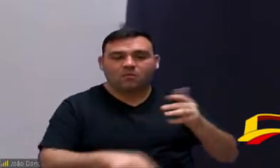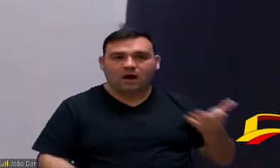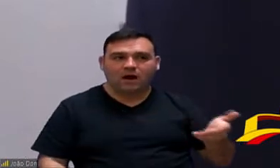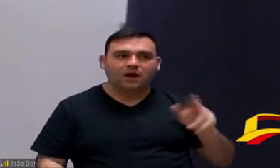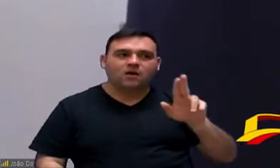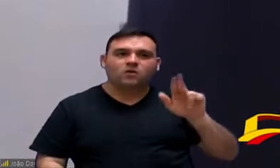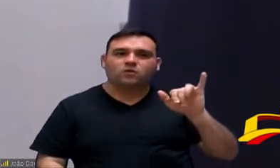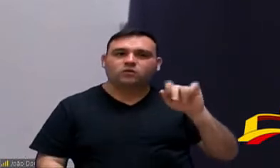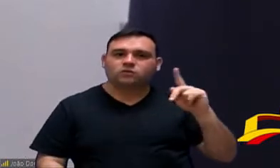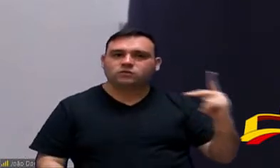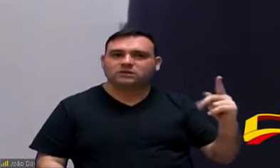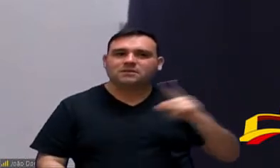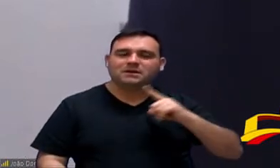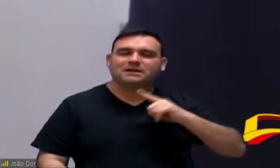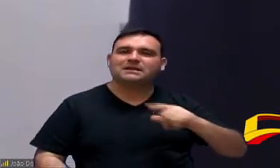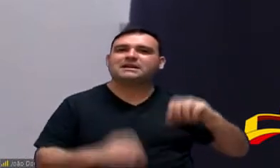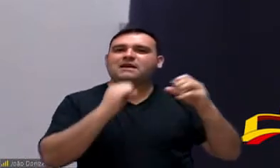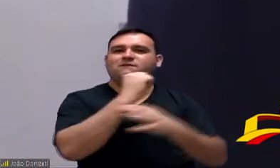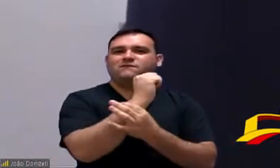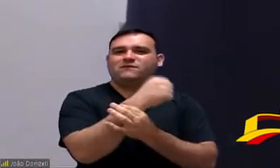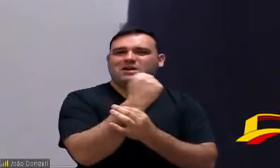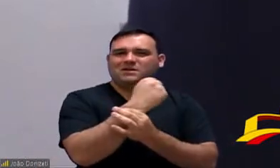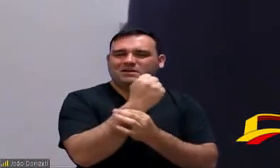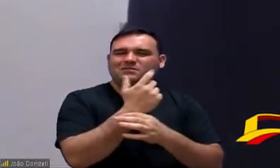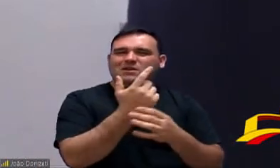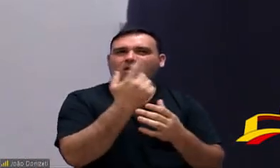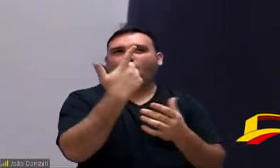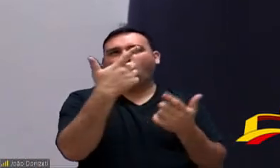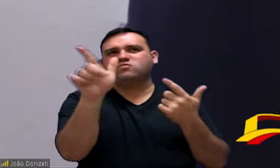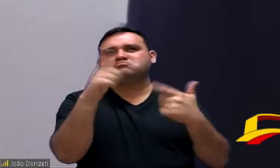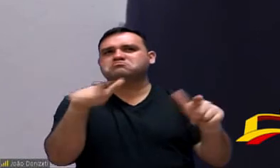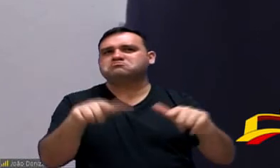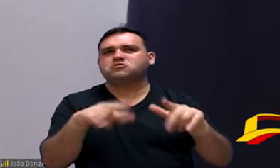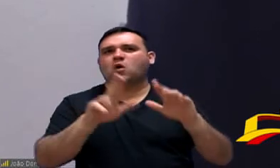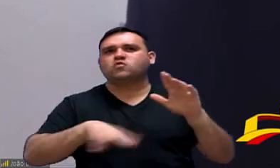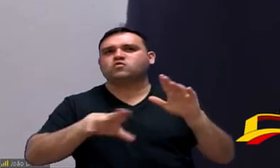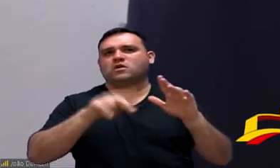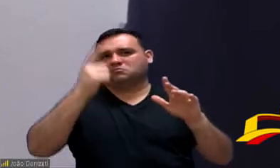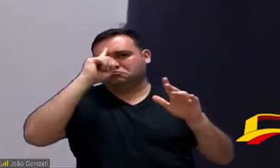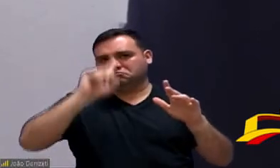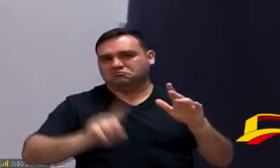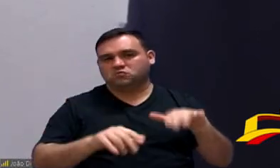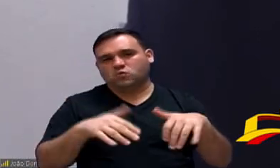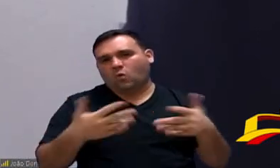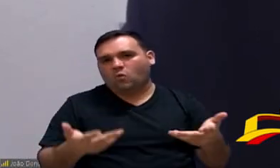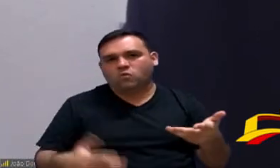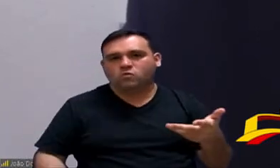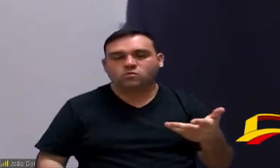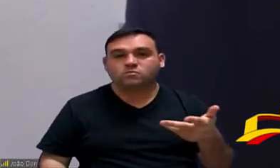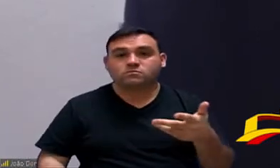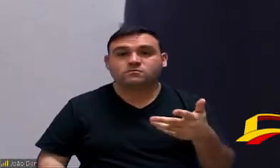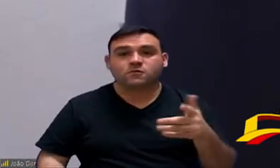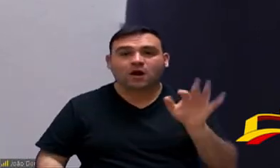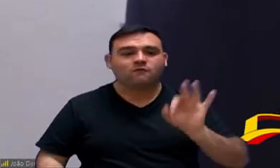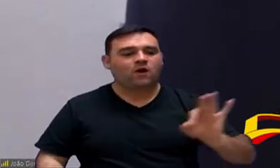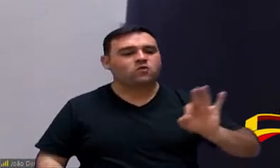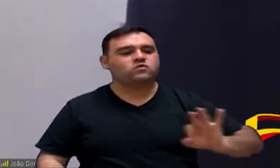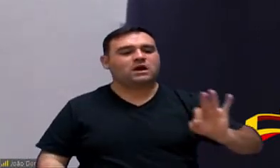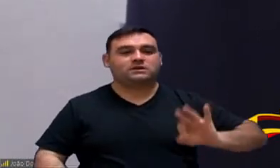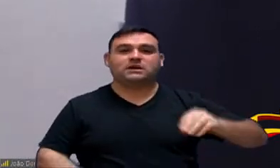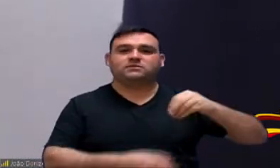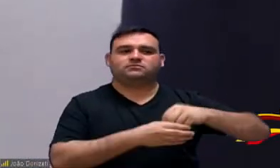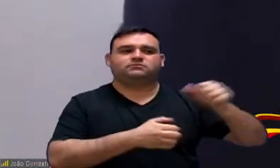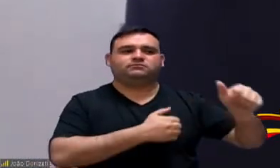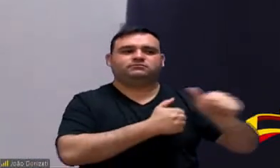da Unip, que tem fisioterapia, não sei se tem outras universidades ou faculdades aqui na nossa